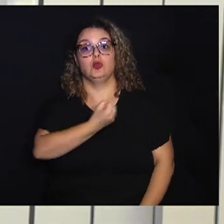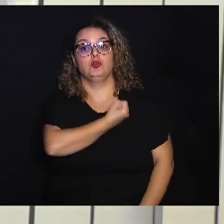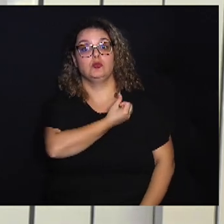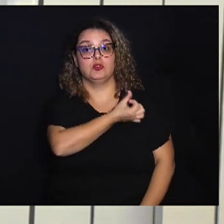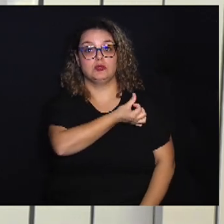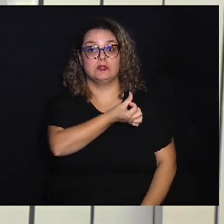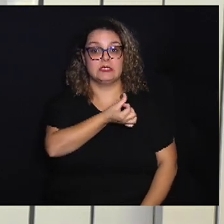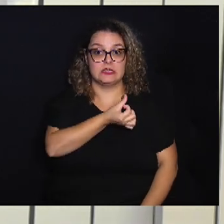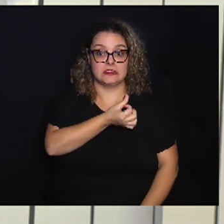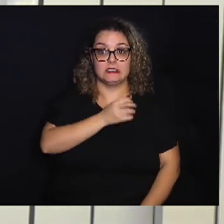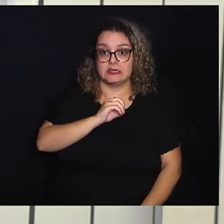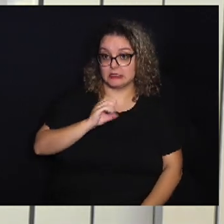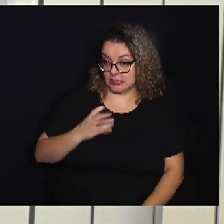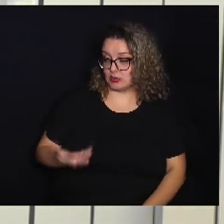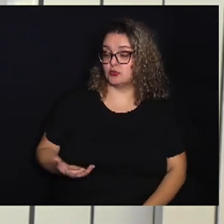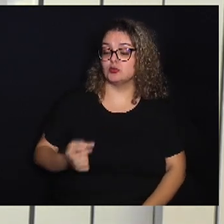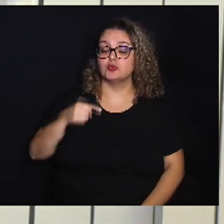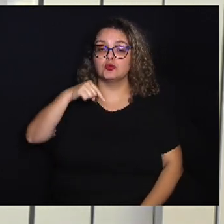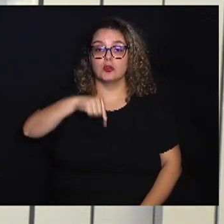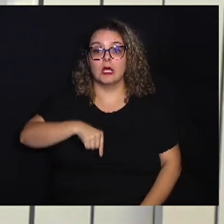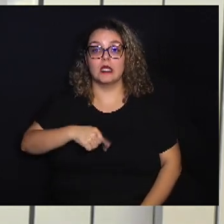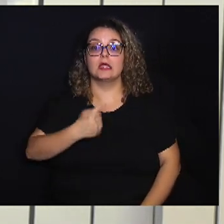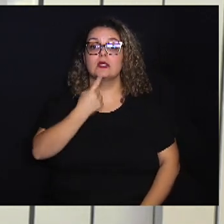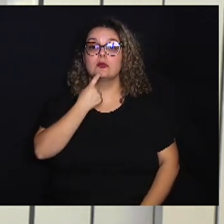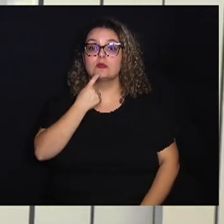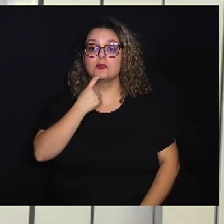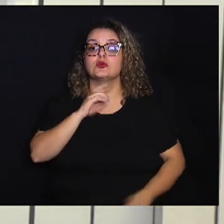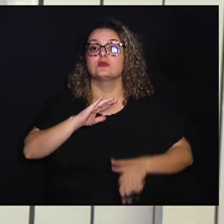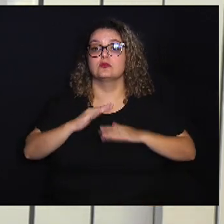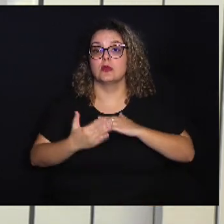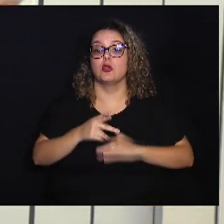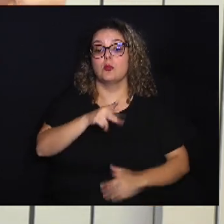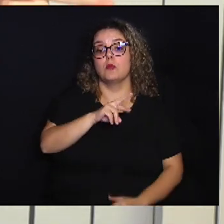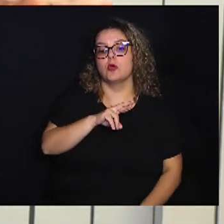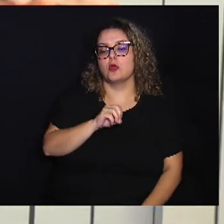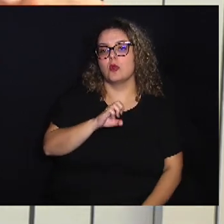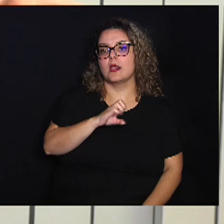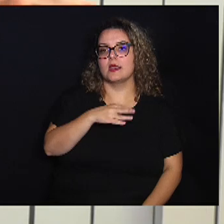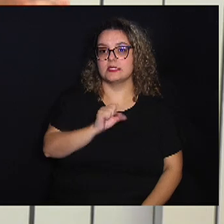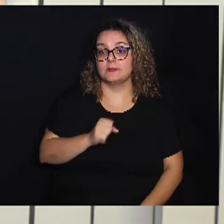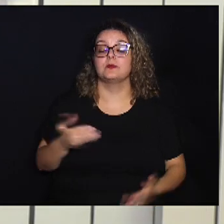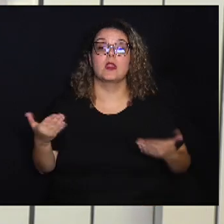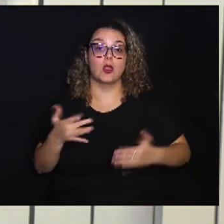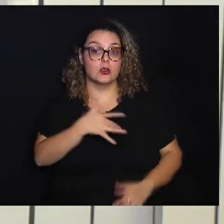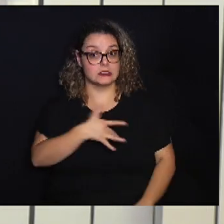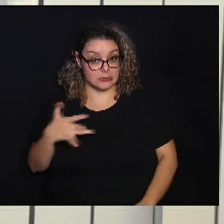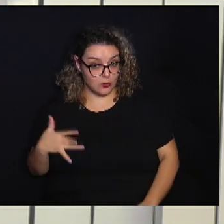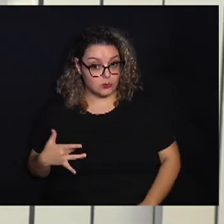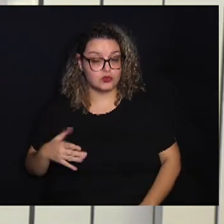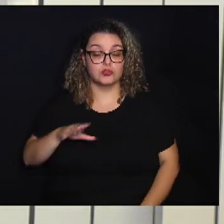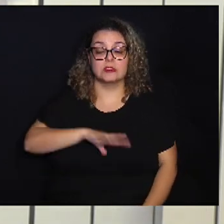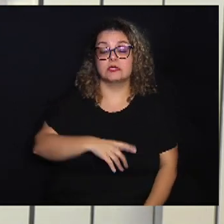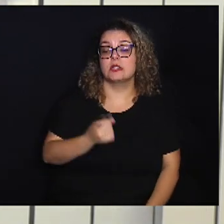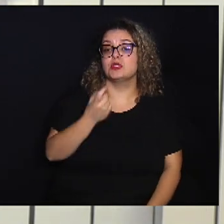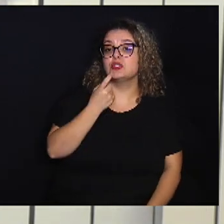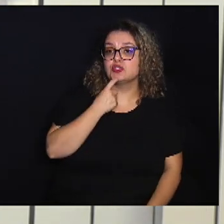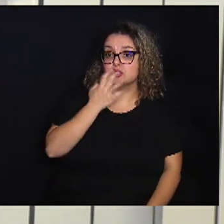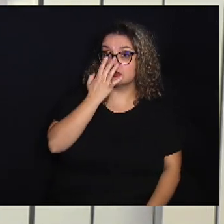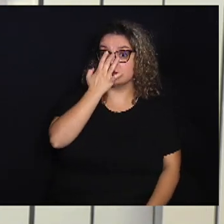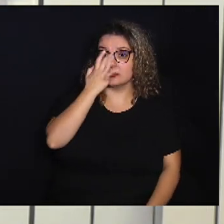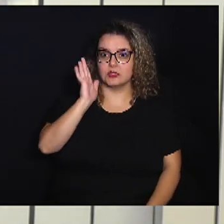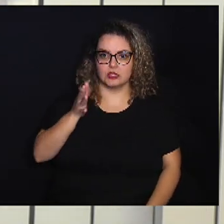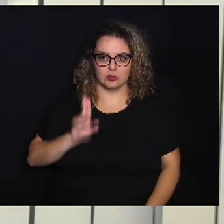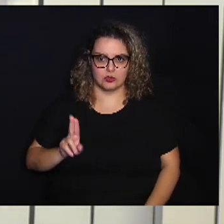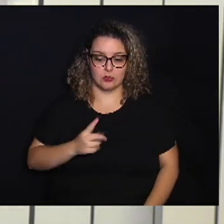aqui em Campinas. Bom, vamos de informação de saúde agora, porque a cidade de Campinas já aplicou